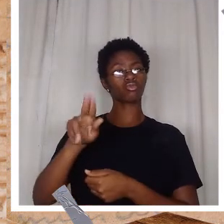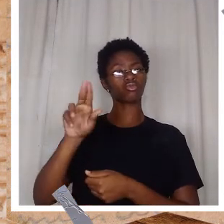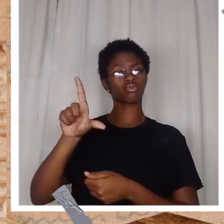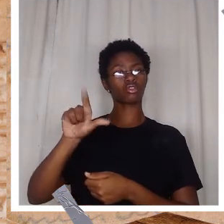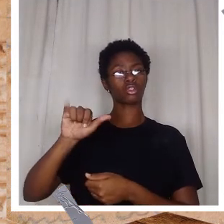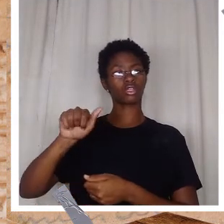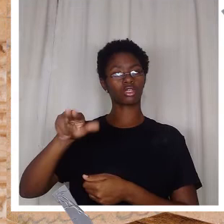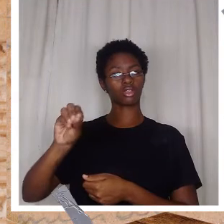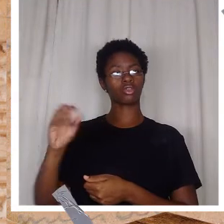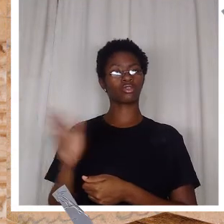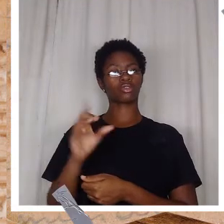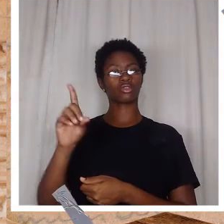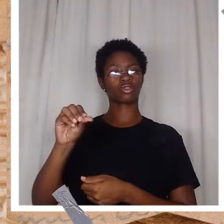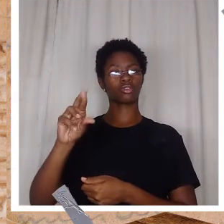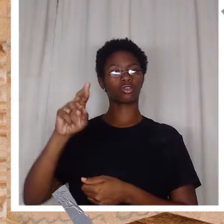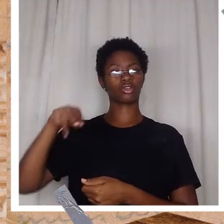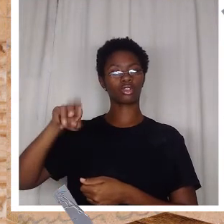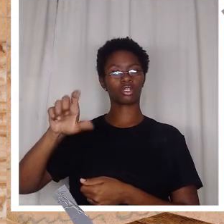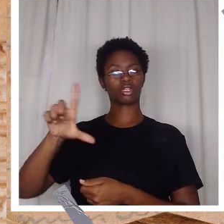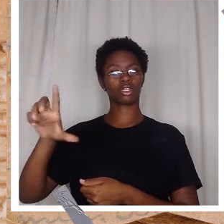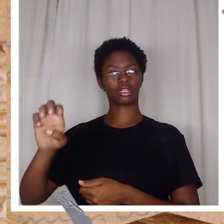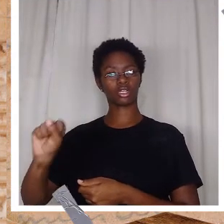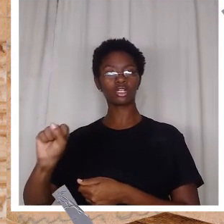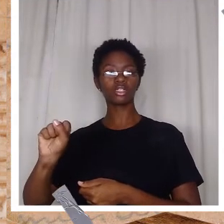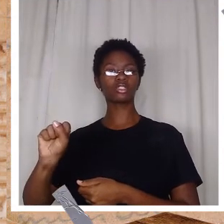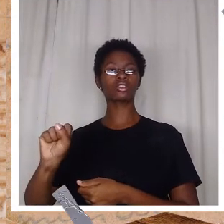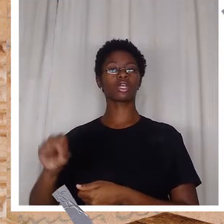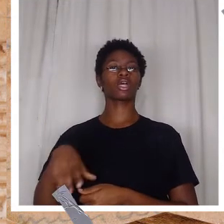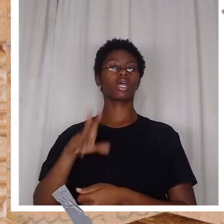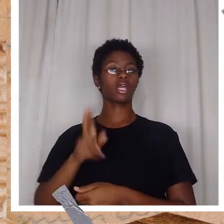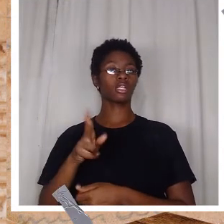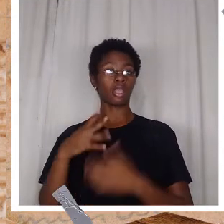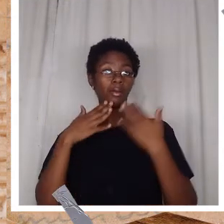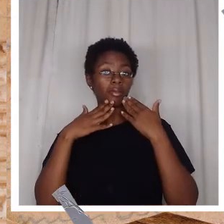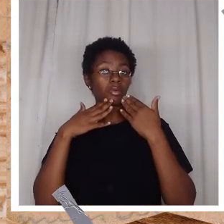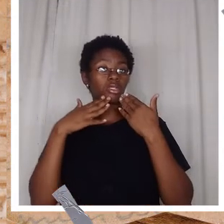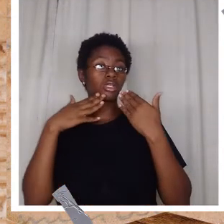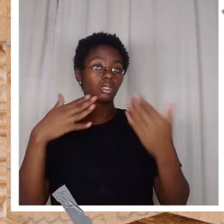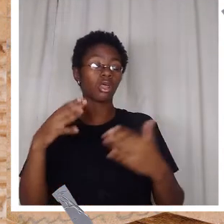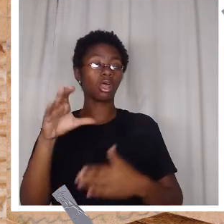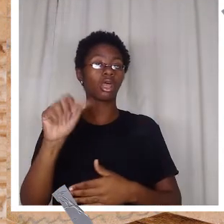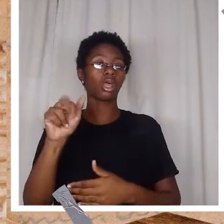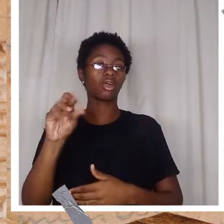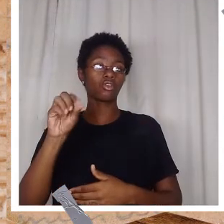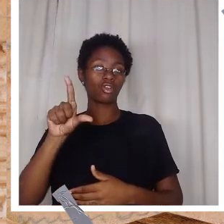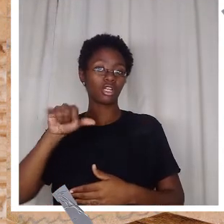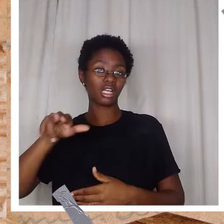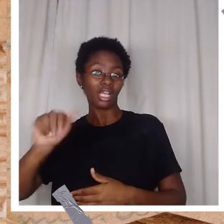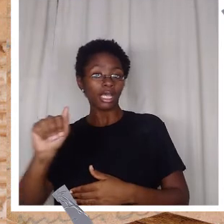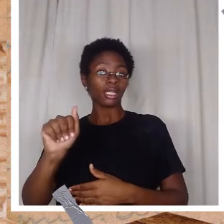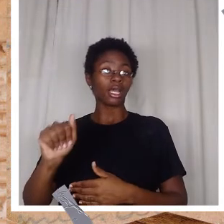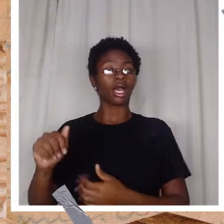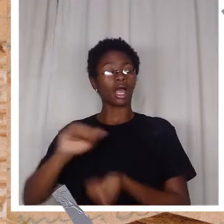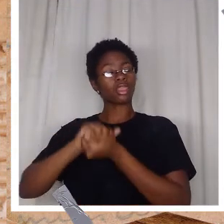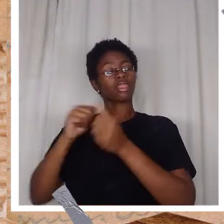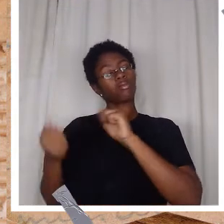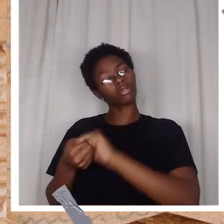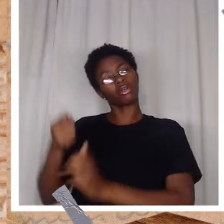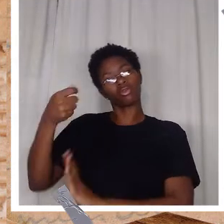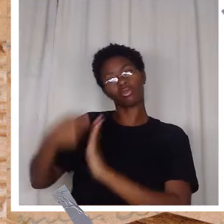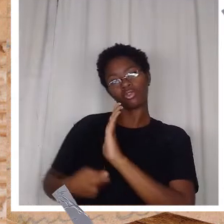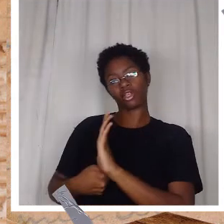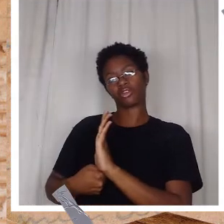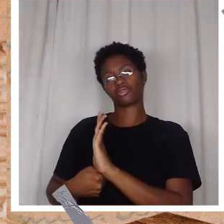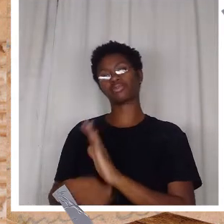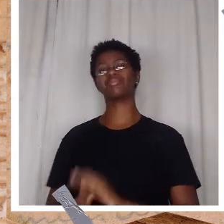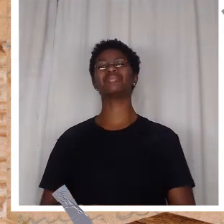Faz mais de 15 anos que apresenta o monólogo Carolina, o Luxo Lixo, que ele próprio adaptou. Boa noite, Wilson,